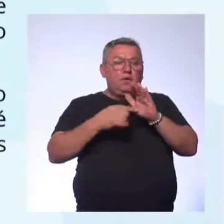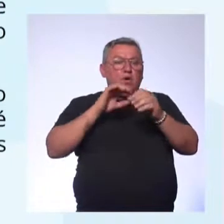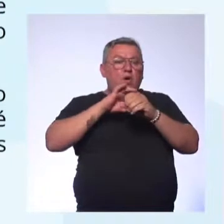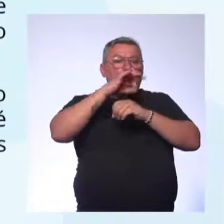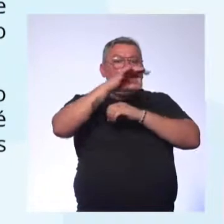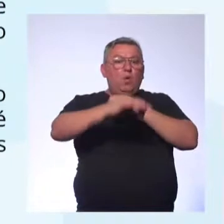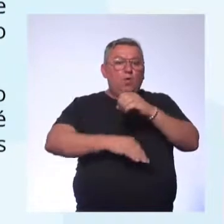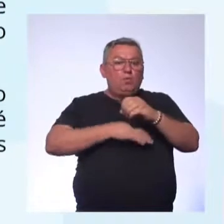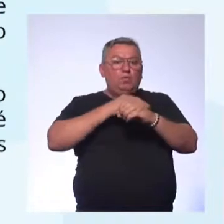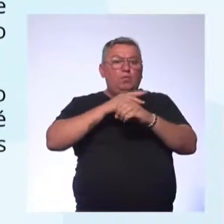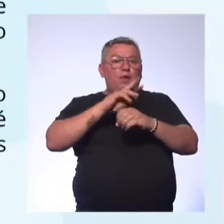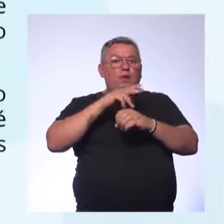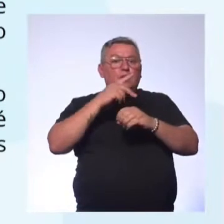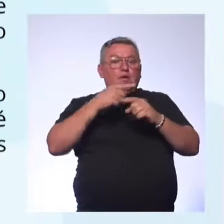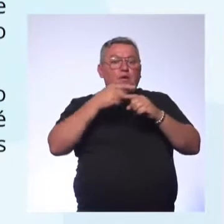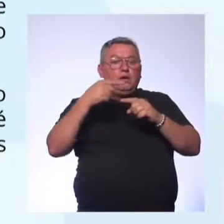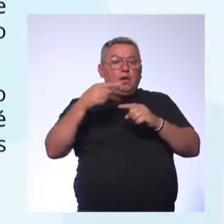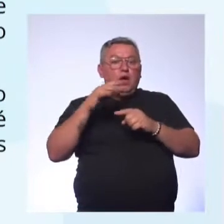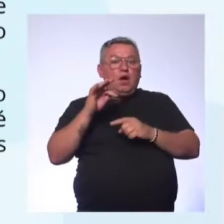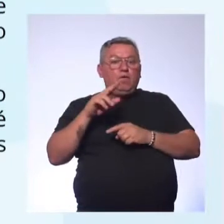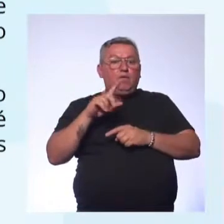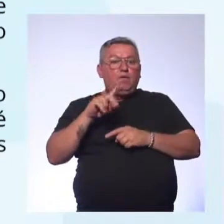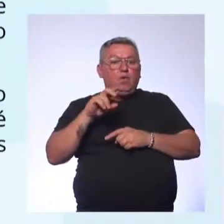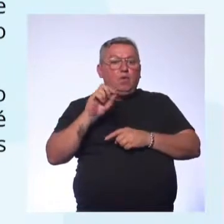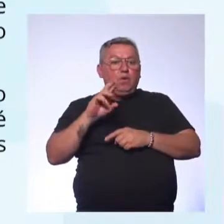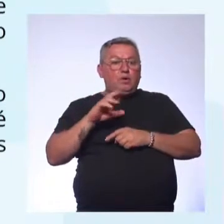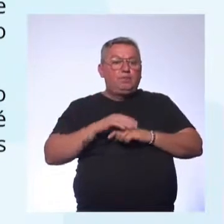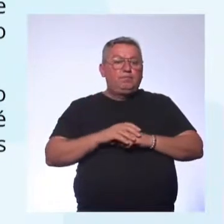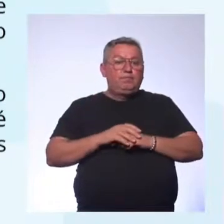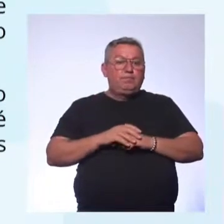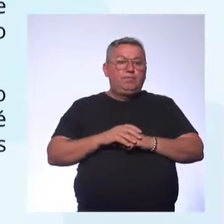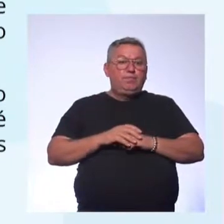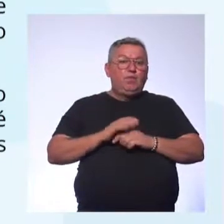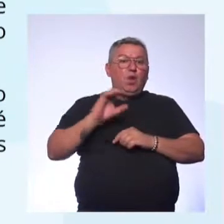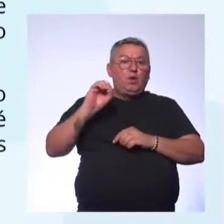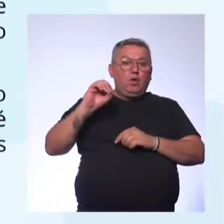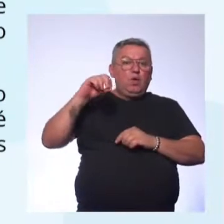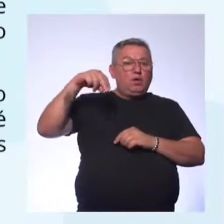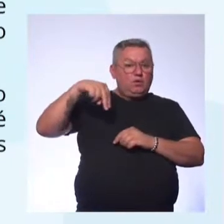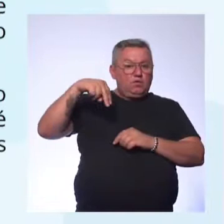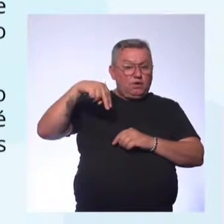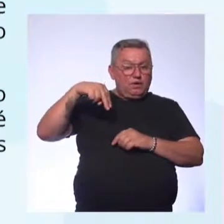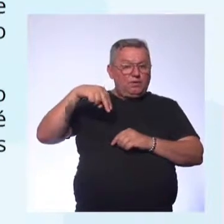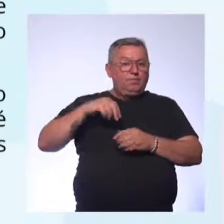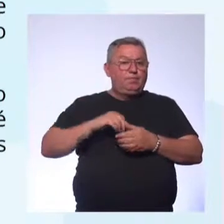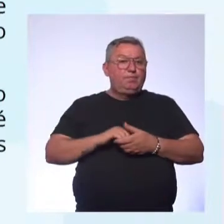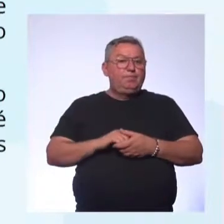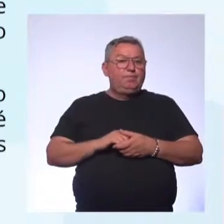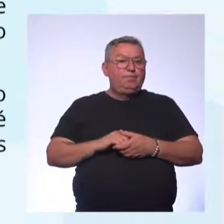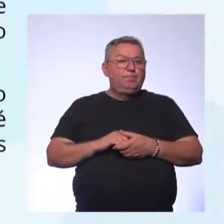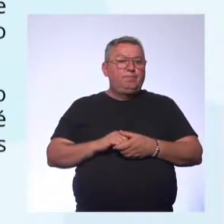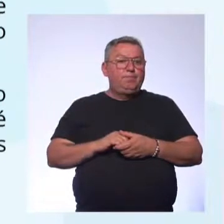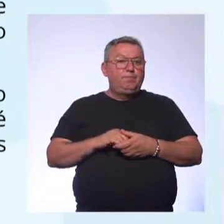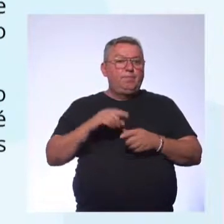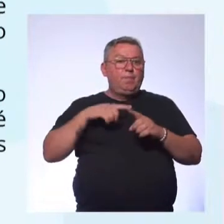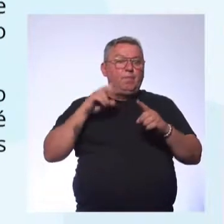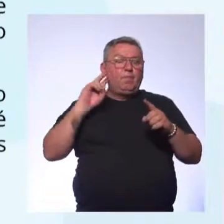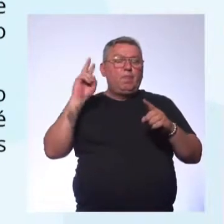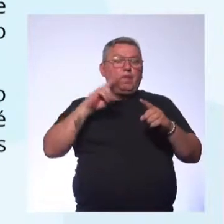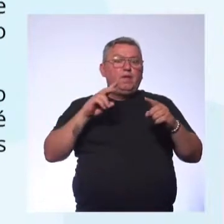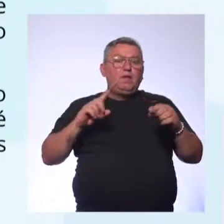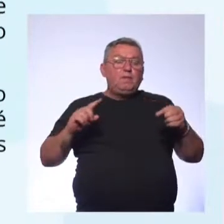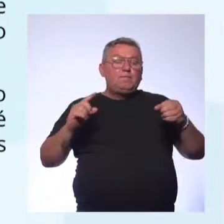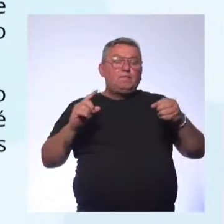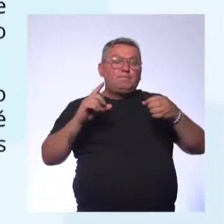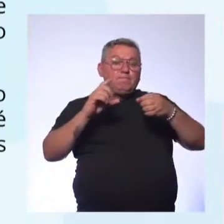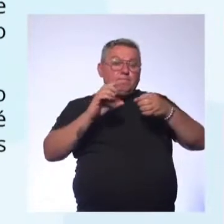de hidrogênio ligado ao flúor oxigênio ou nitrogênio Ok ligações de hidrogênio são